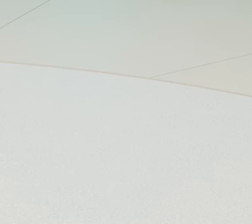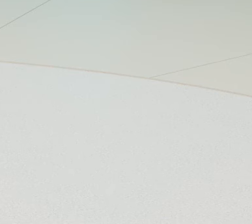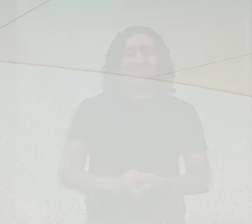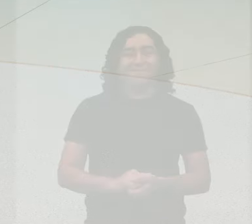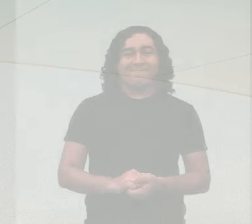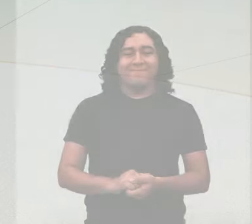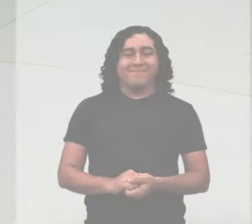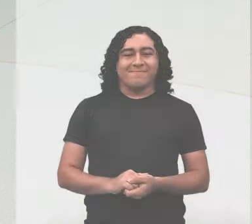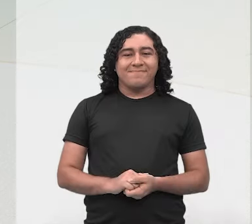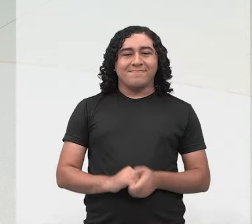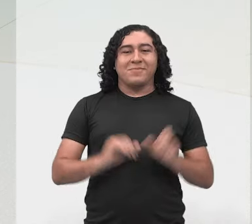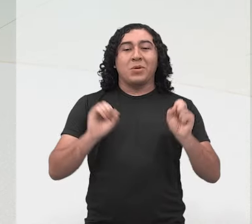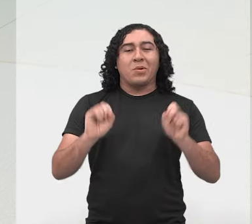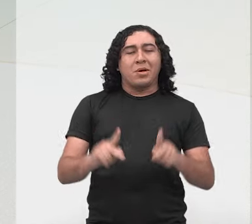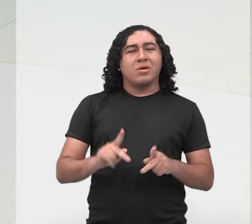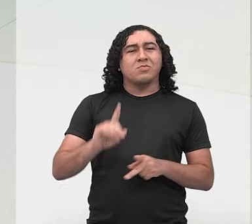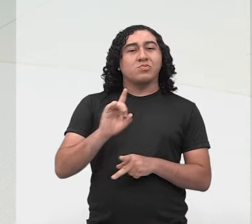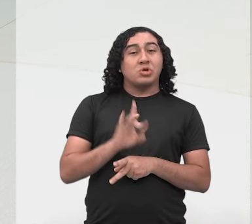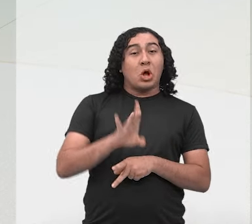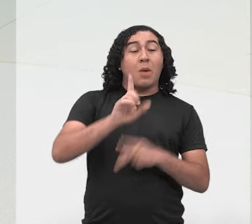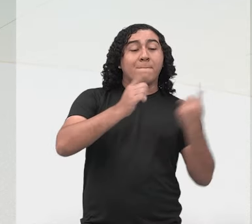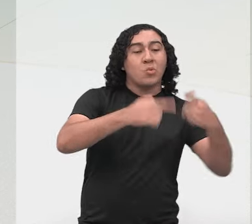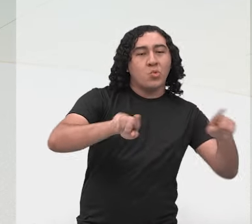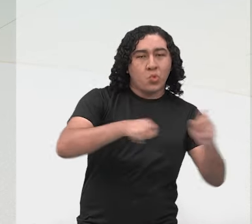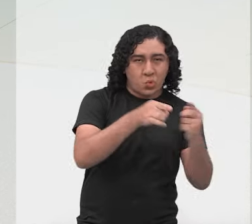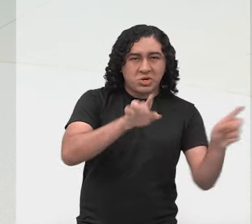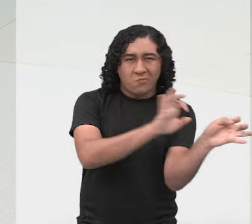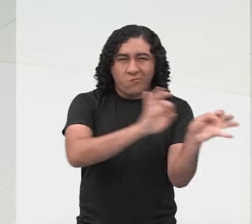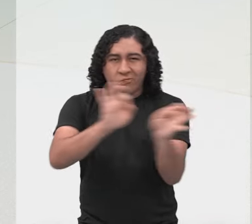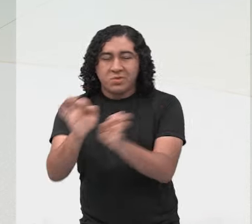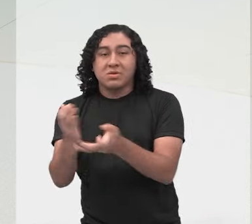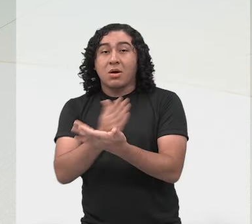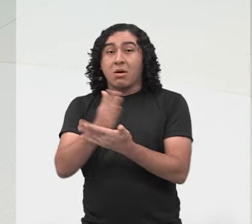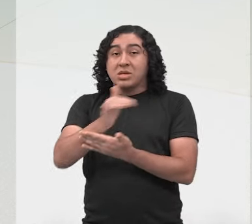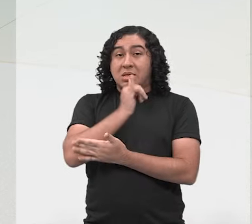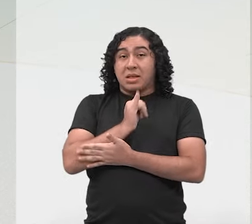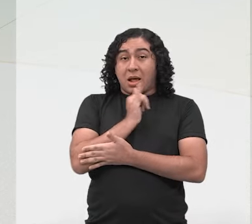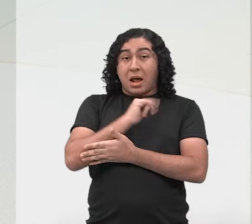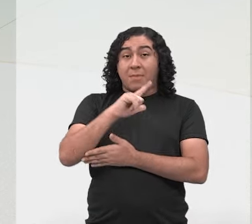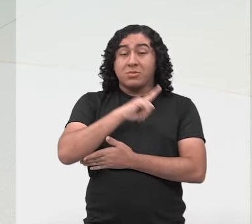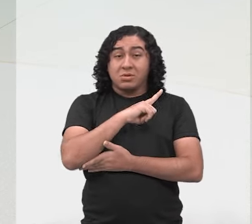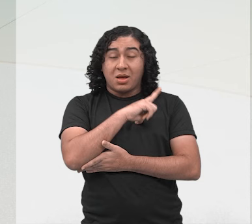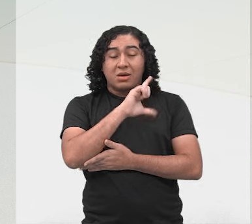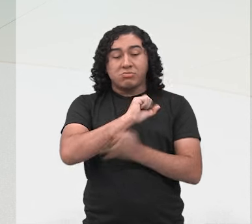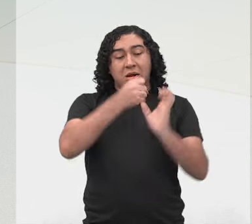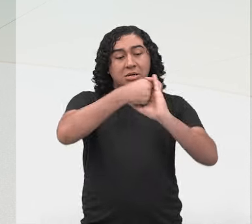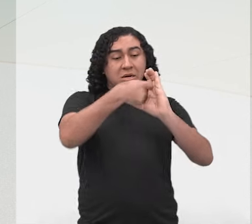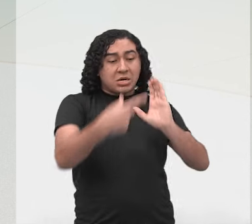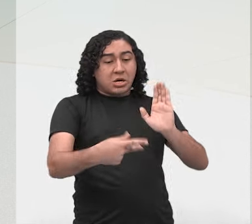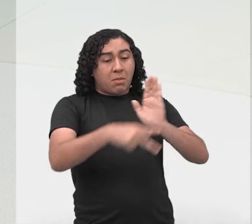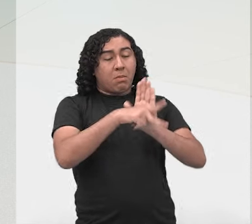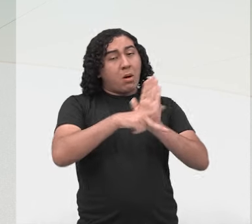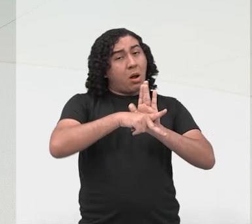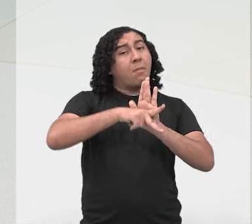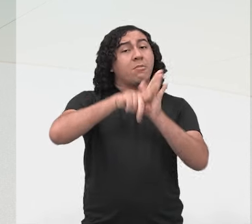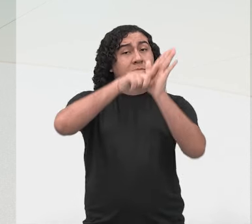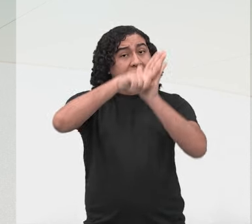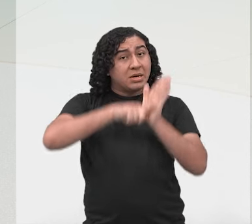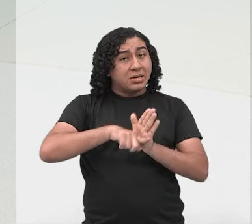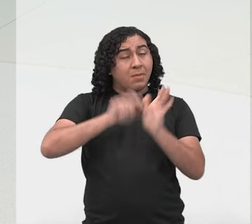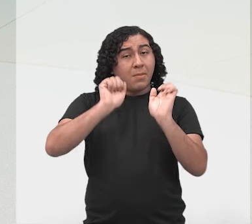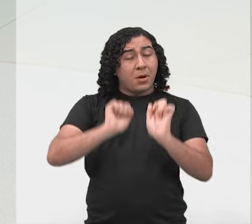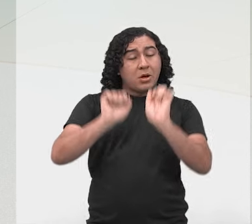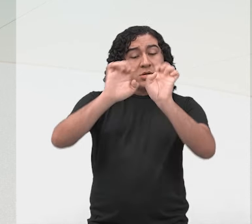Muito bem, então são alguns exemplos das músicas que vocês podem estar aprofundando esse conhecimento e pesquisando. E aí nós entramos